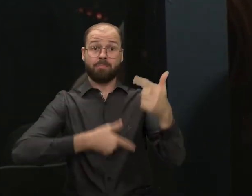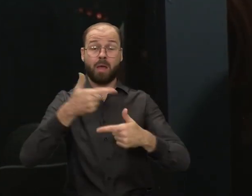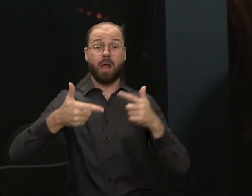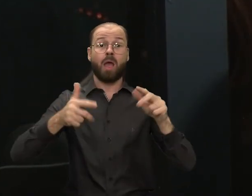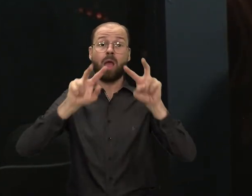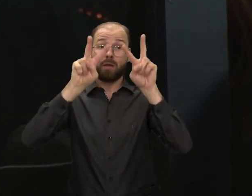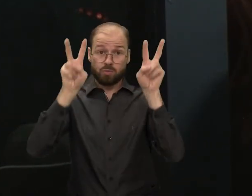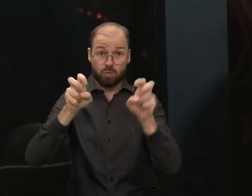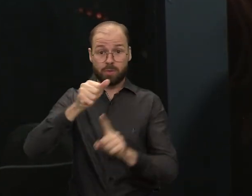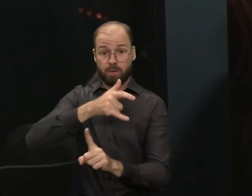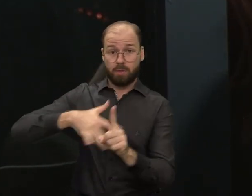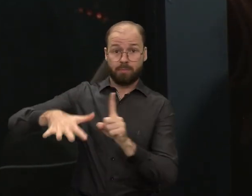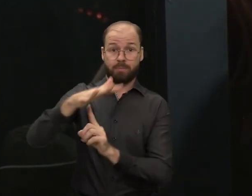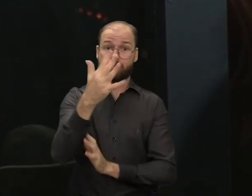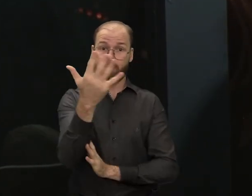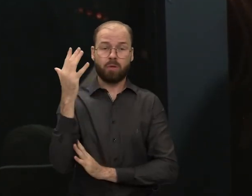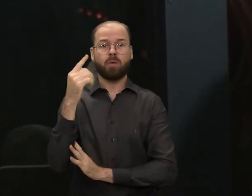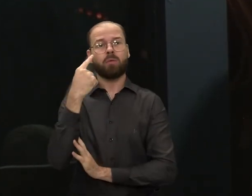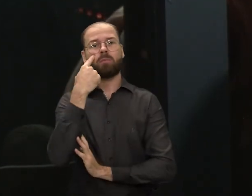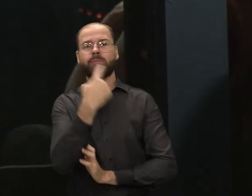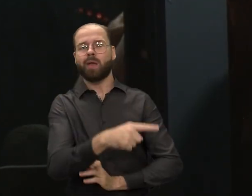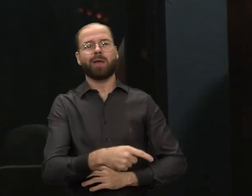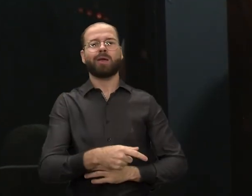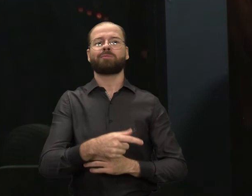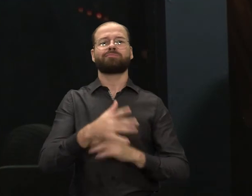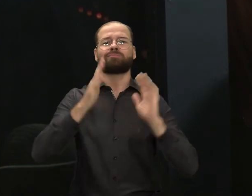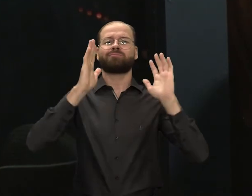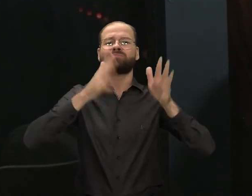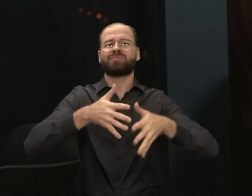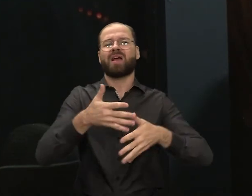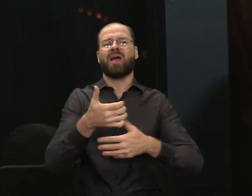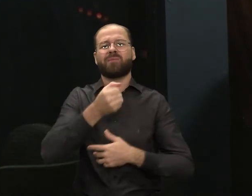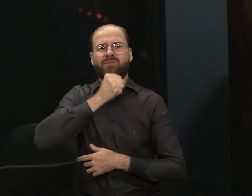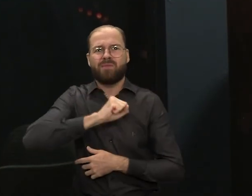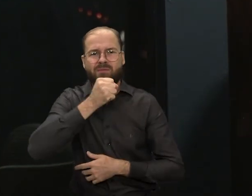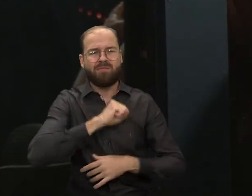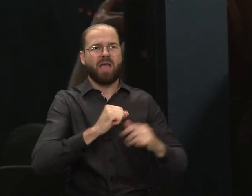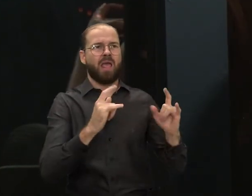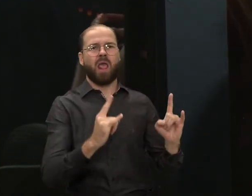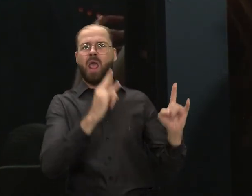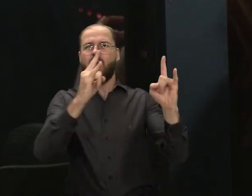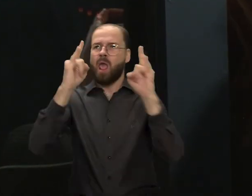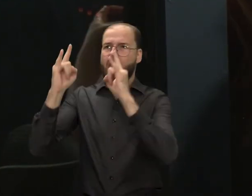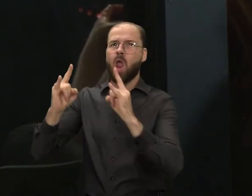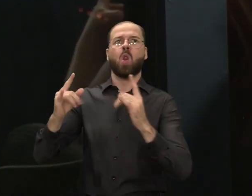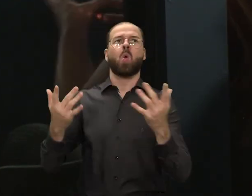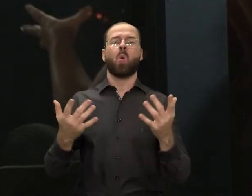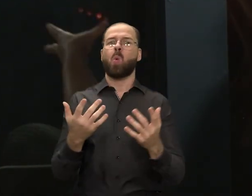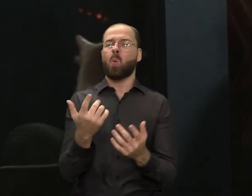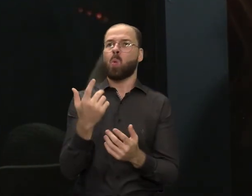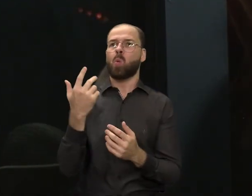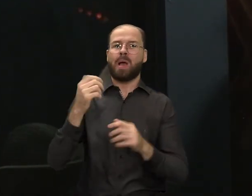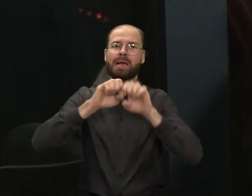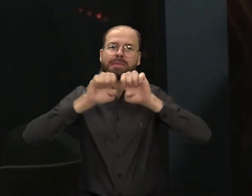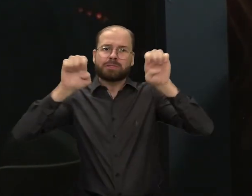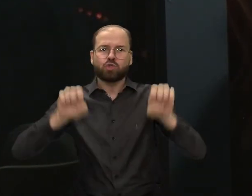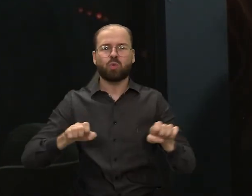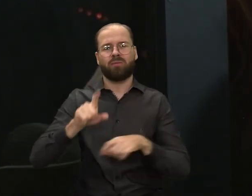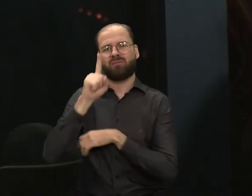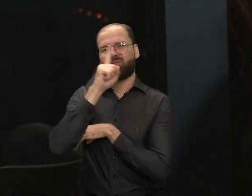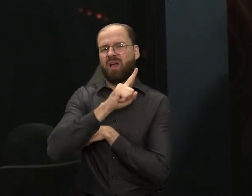questões ambientais no Estado hoje, eles estão sucateados. Né, sem condições, às vezes, mínimas de